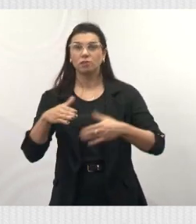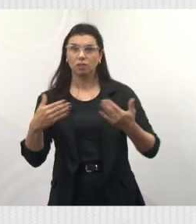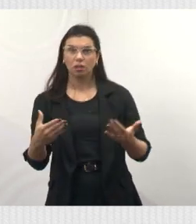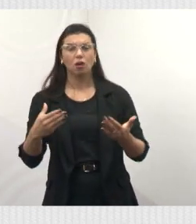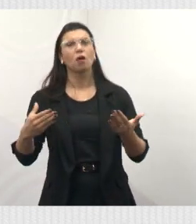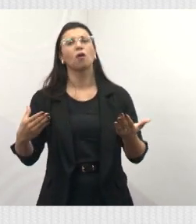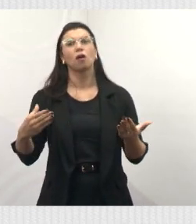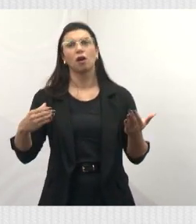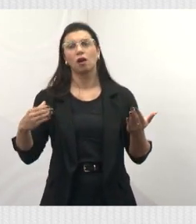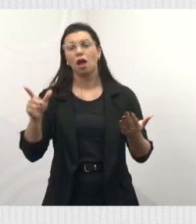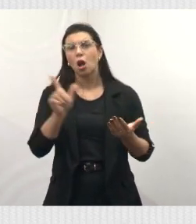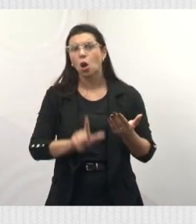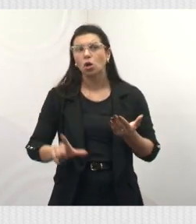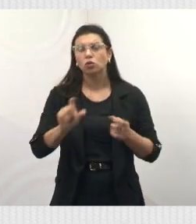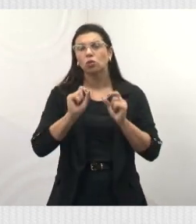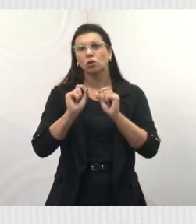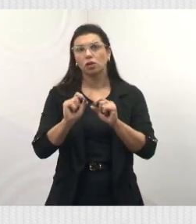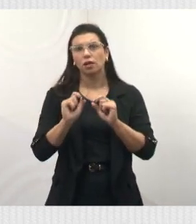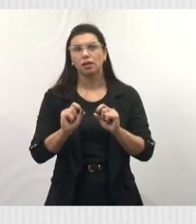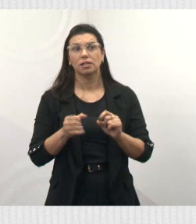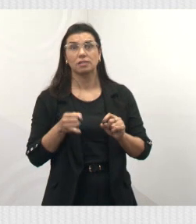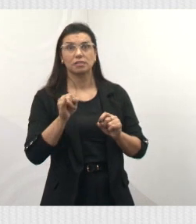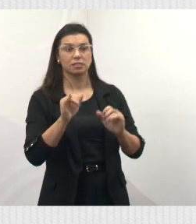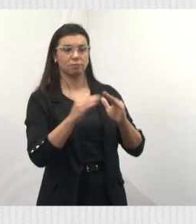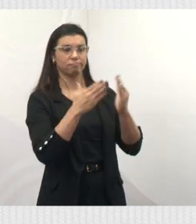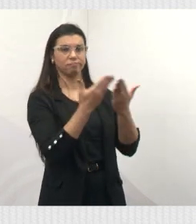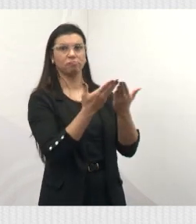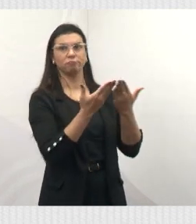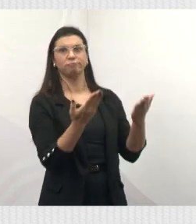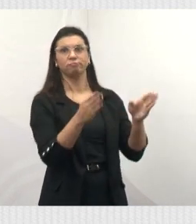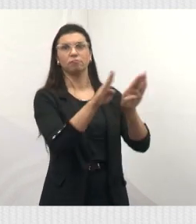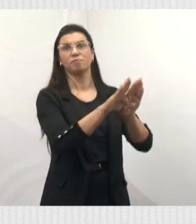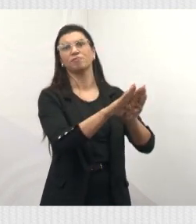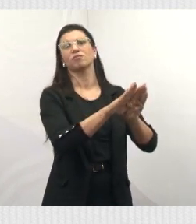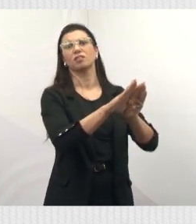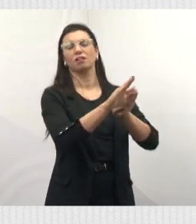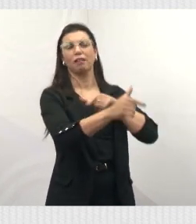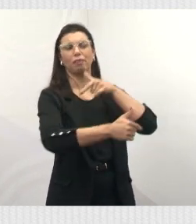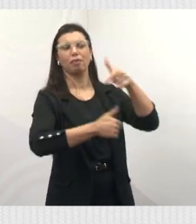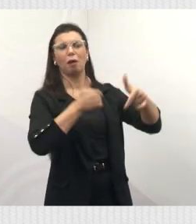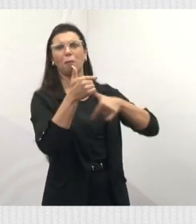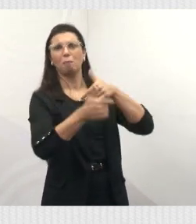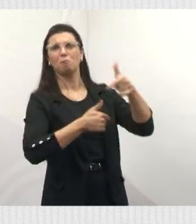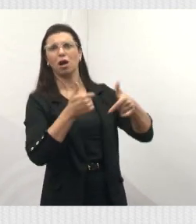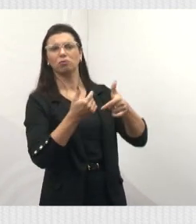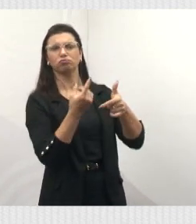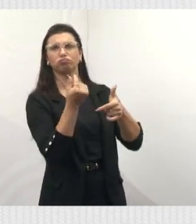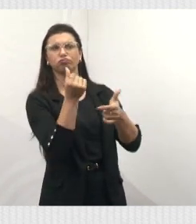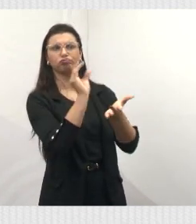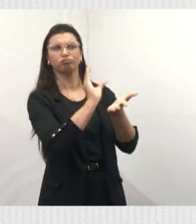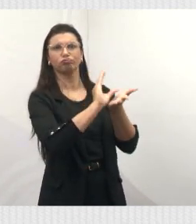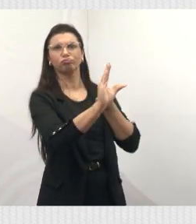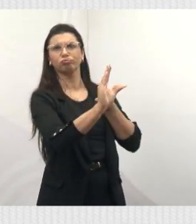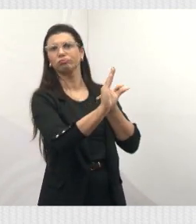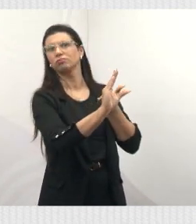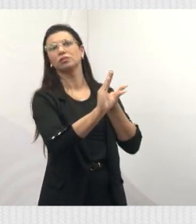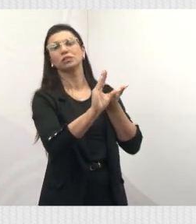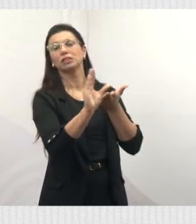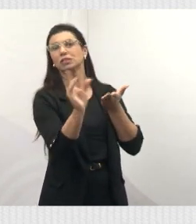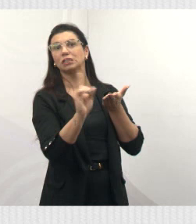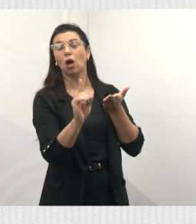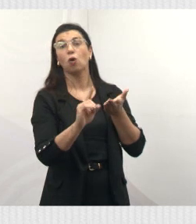escolas fechadas, com serviços não sendo feitos, com despesas não sendo geradas, iria sobrar dinheiro.